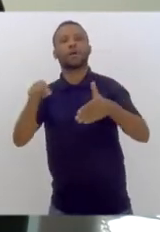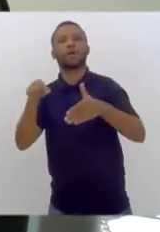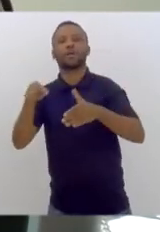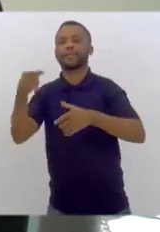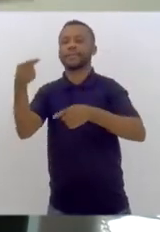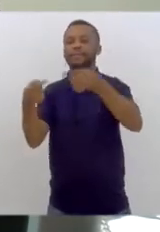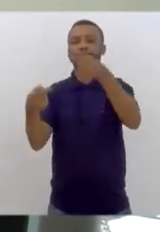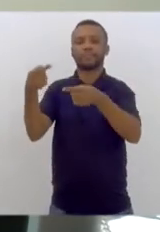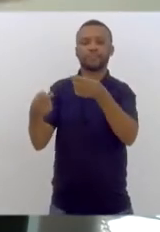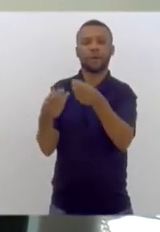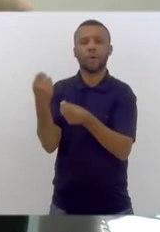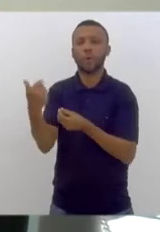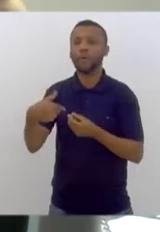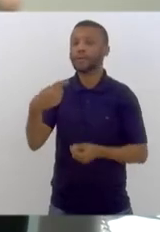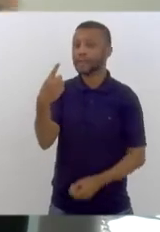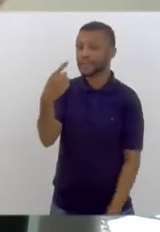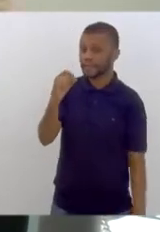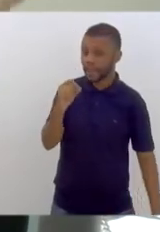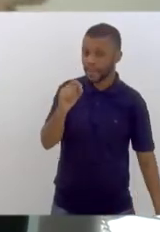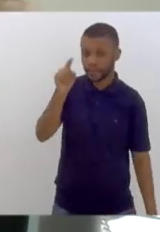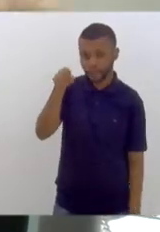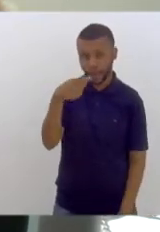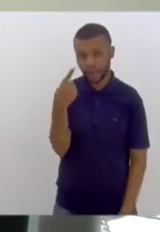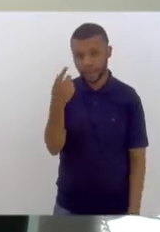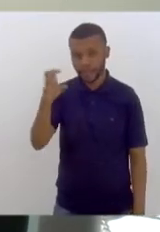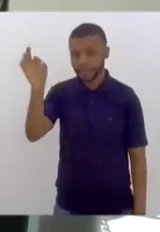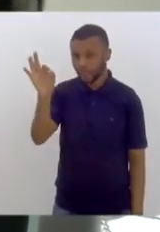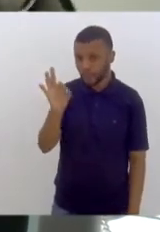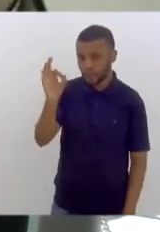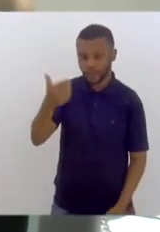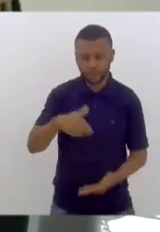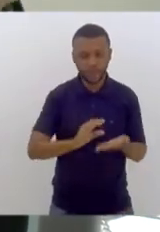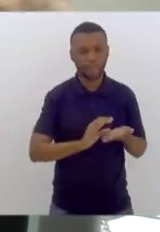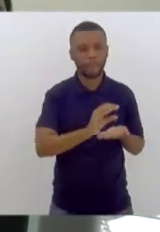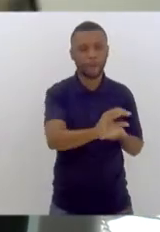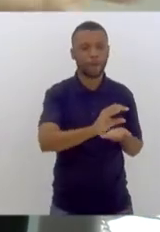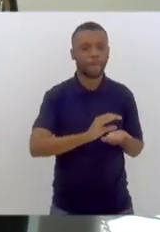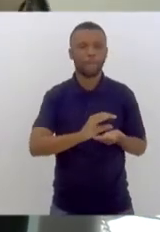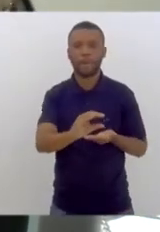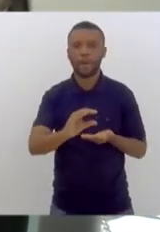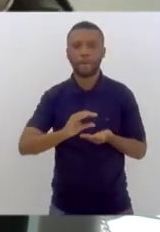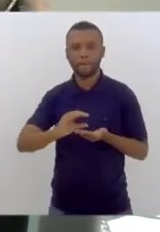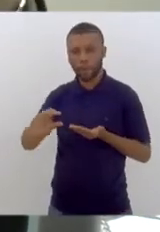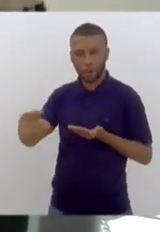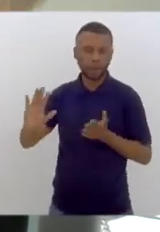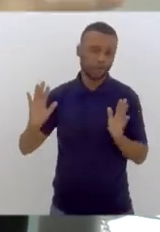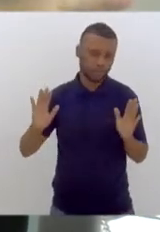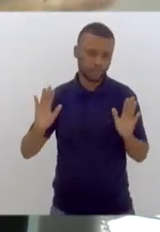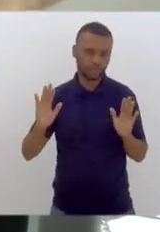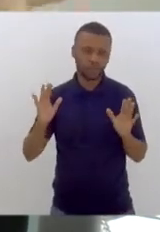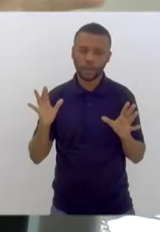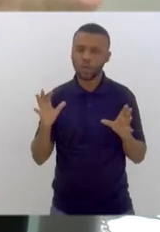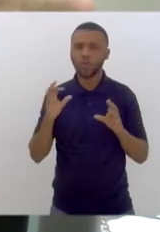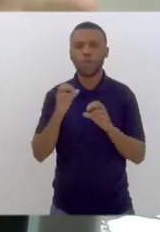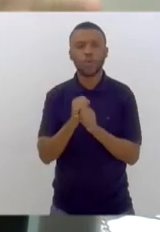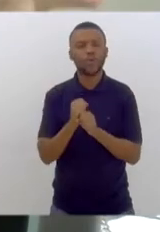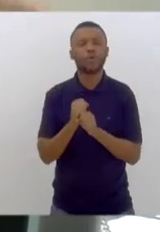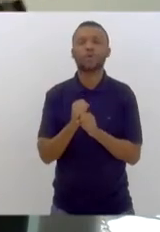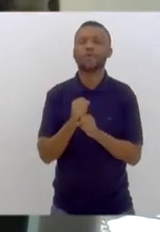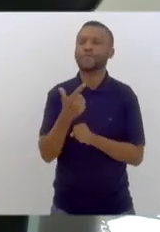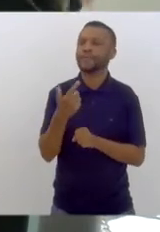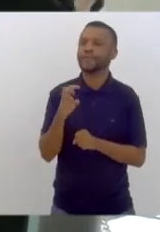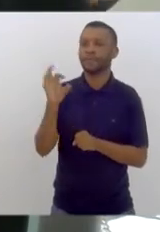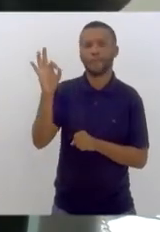na distribuição dos 10/15, né? Que aí, quando estou falando 10/15, somando 25, para